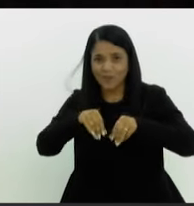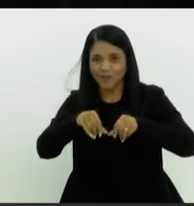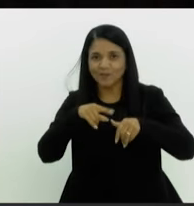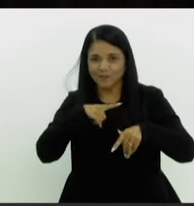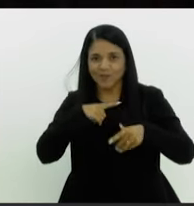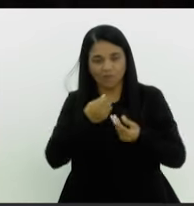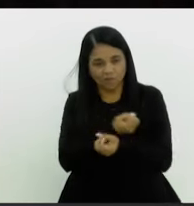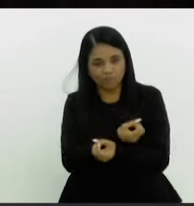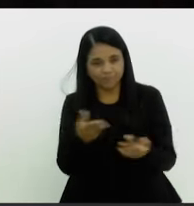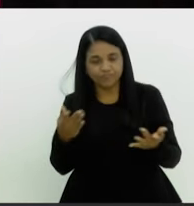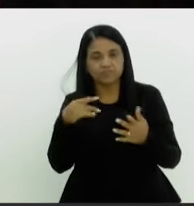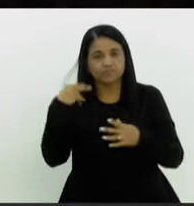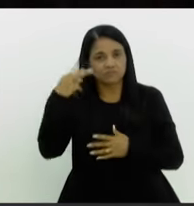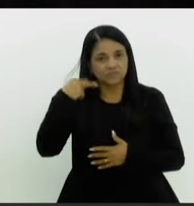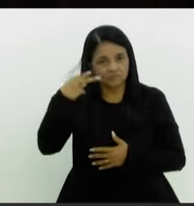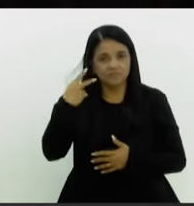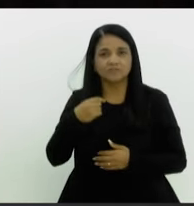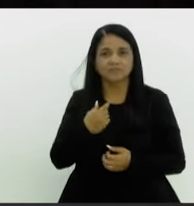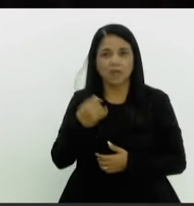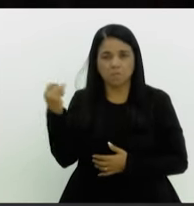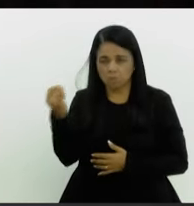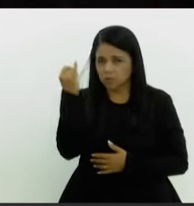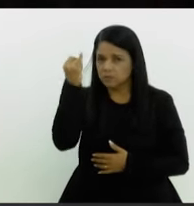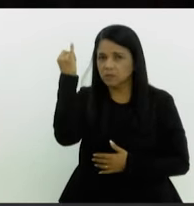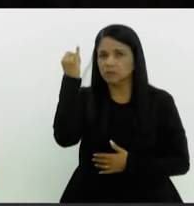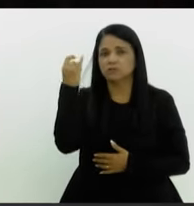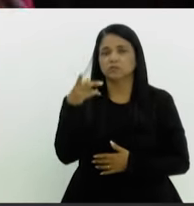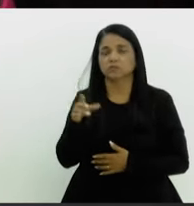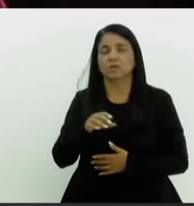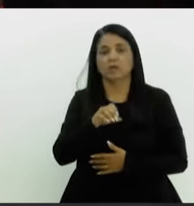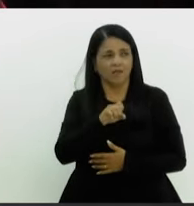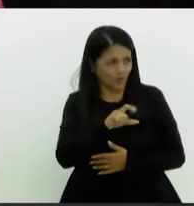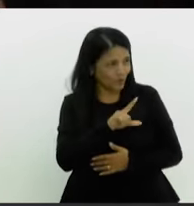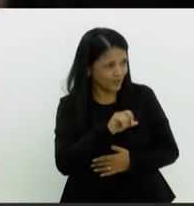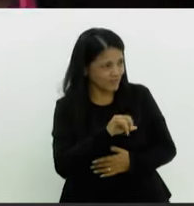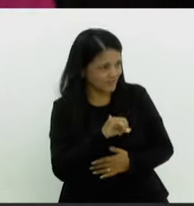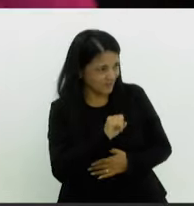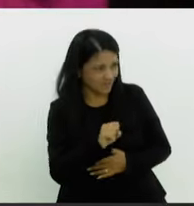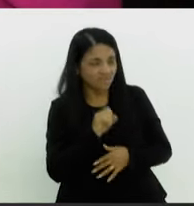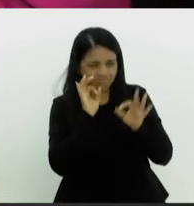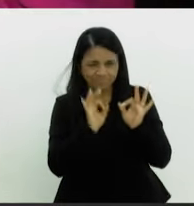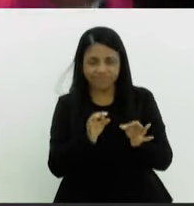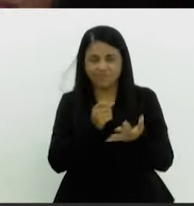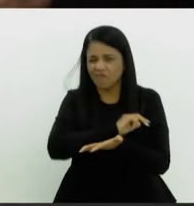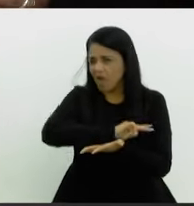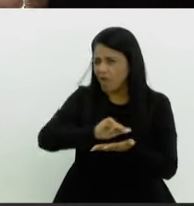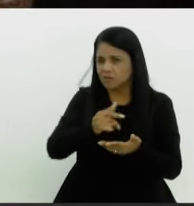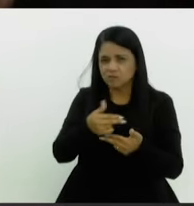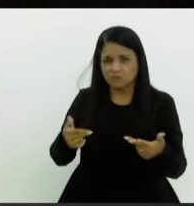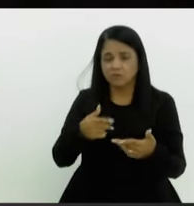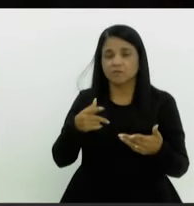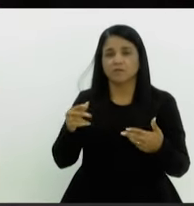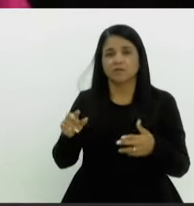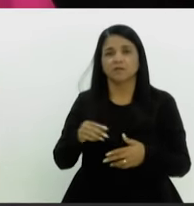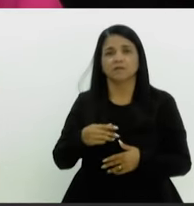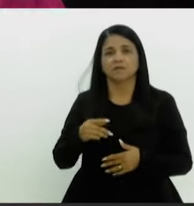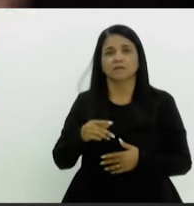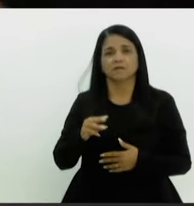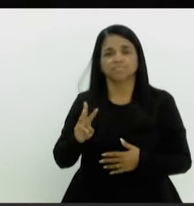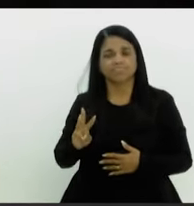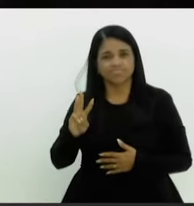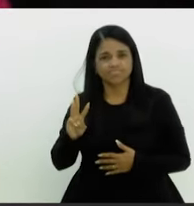vereadoras que é importante né Eloí e tantas coisas gente vá lá na página da Defensoria